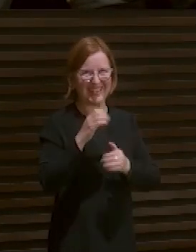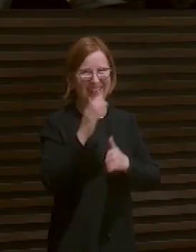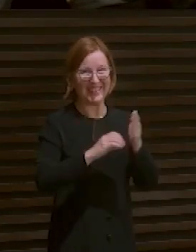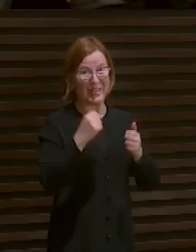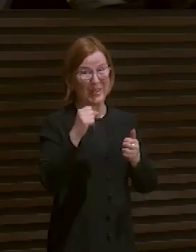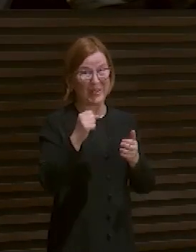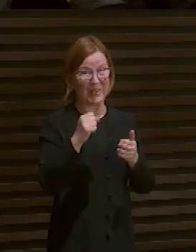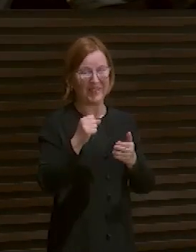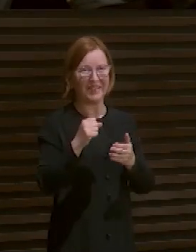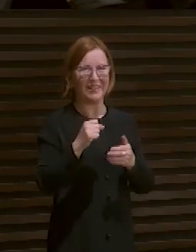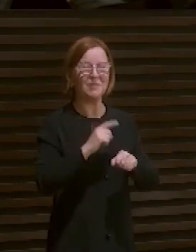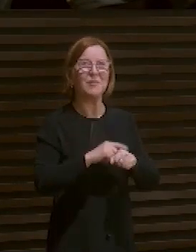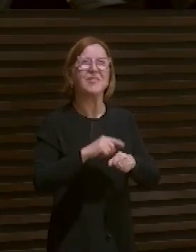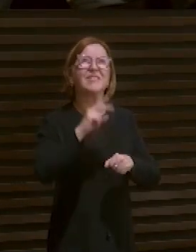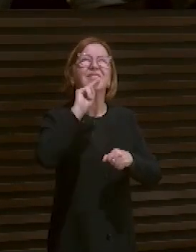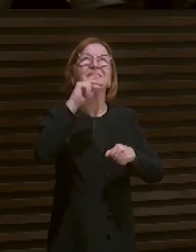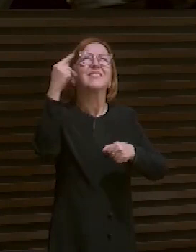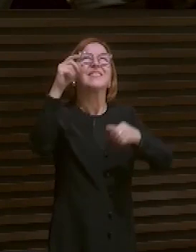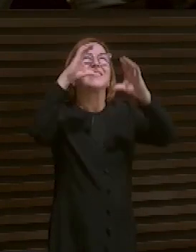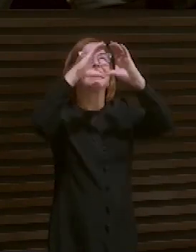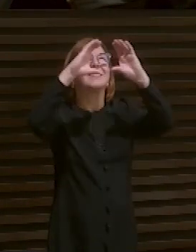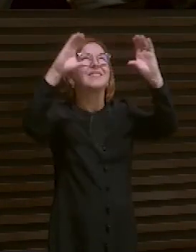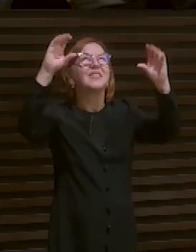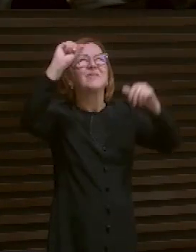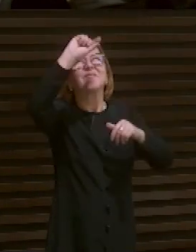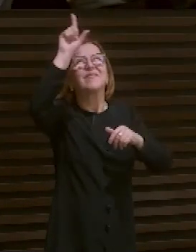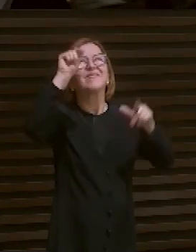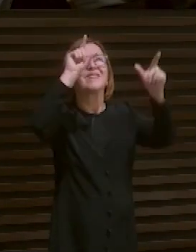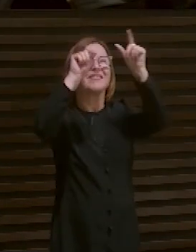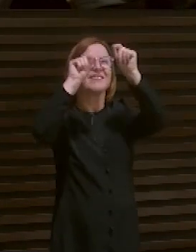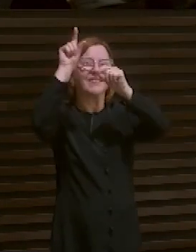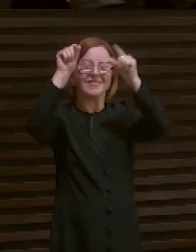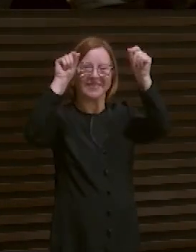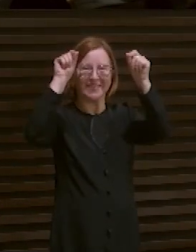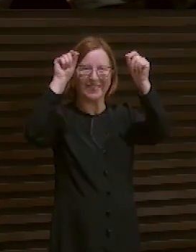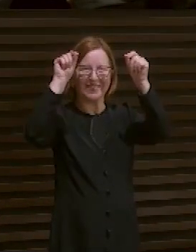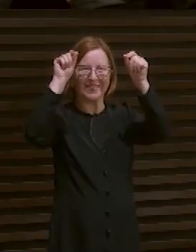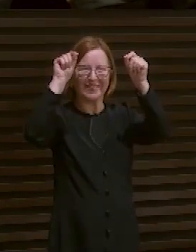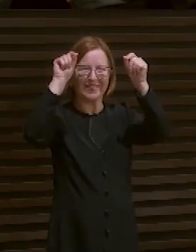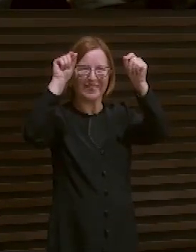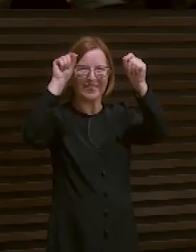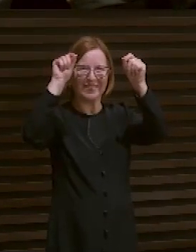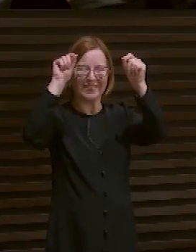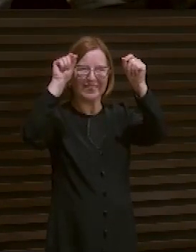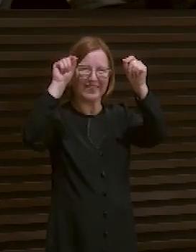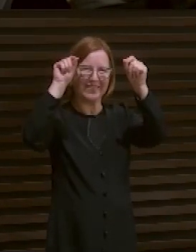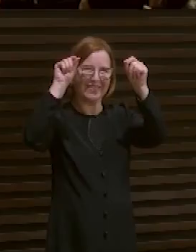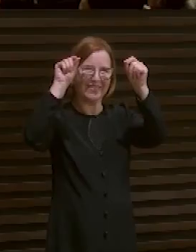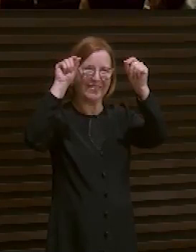eu vejo os teus céus, a lua e as estrelas,